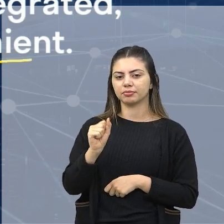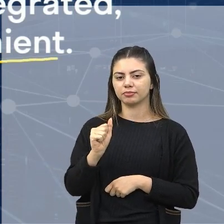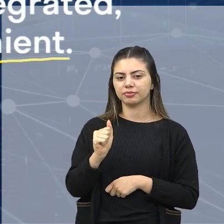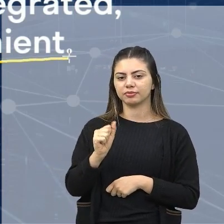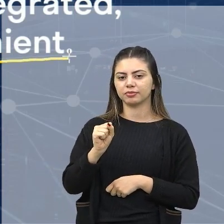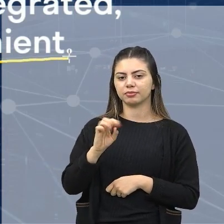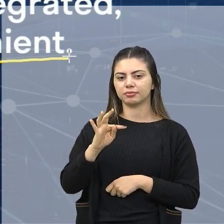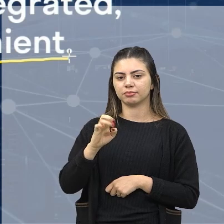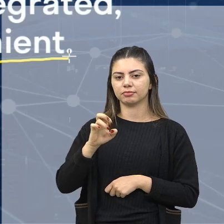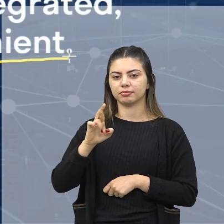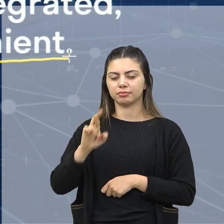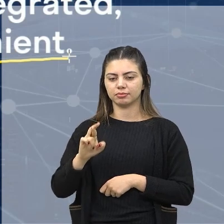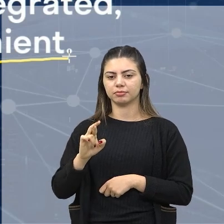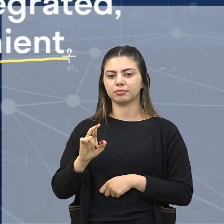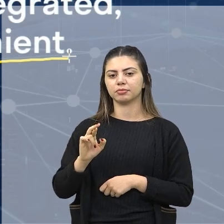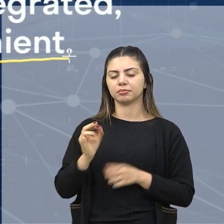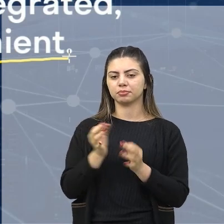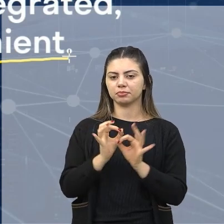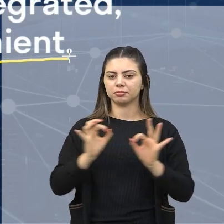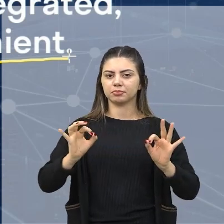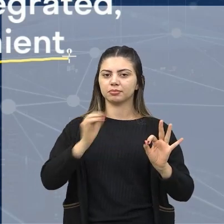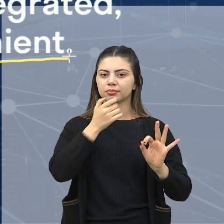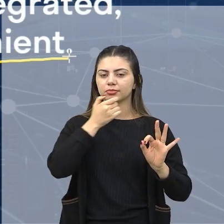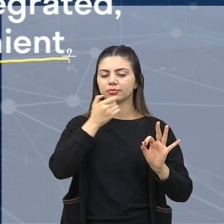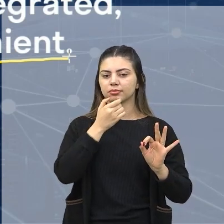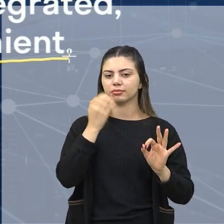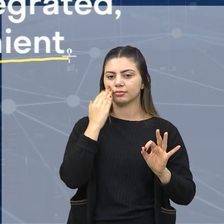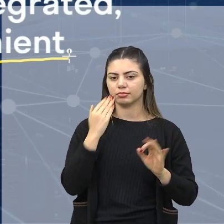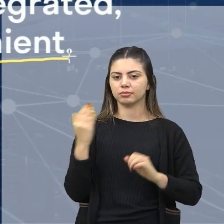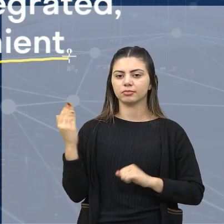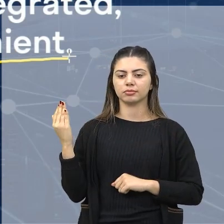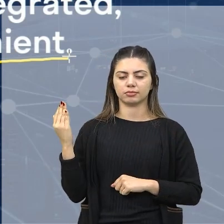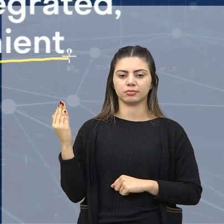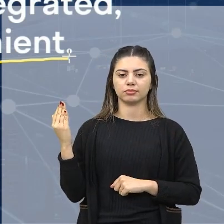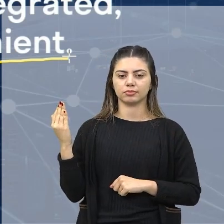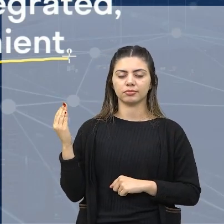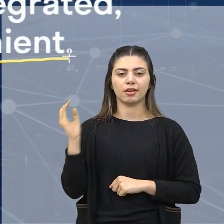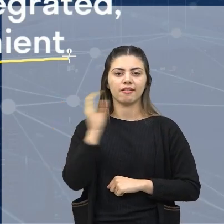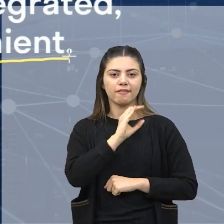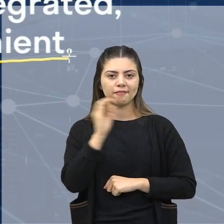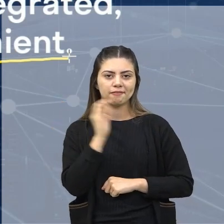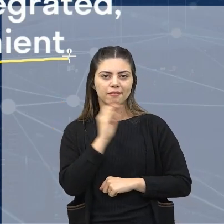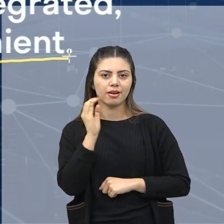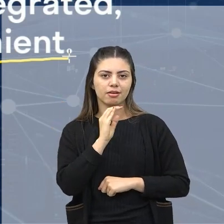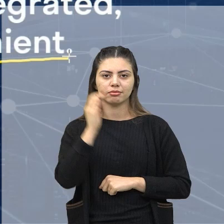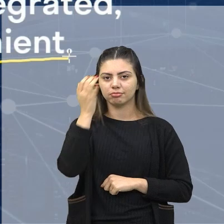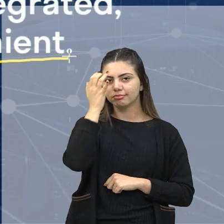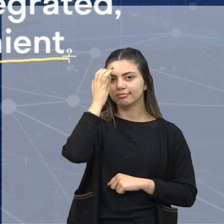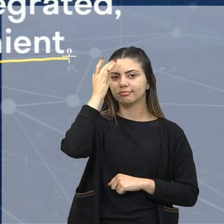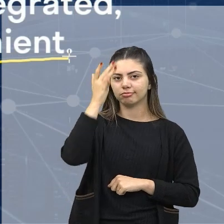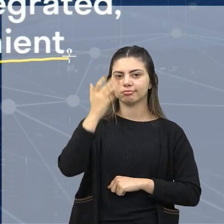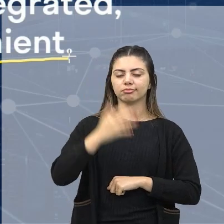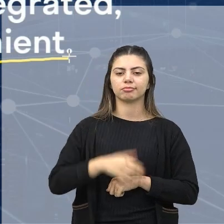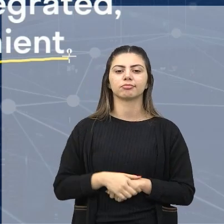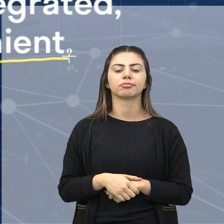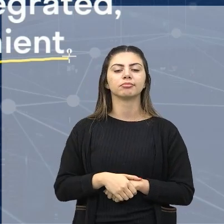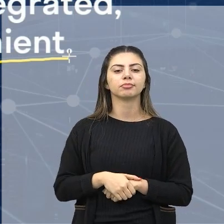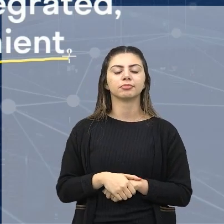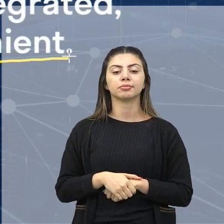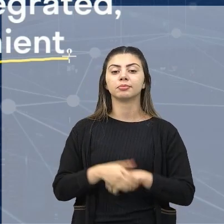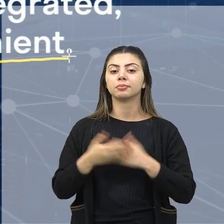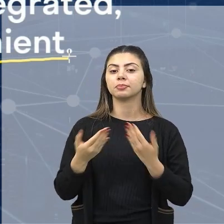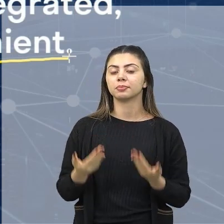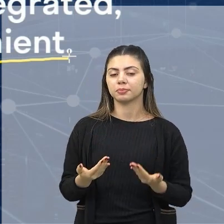more convenient. And more convenient. E mais conveniente. Então, aqui nós temos a